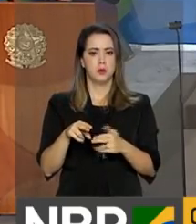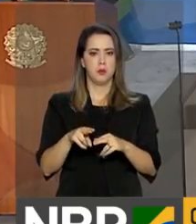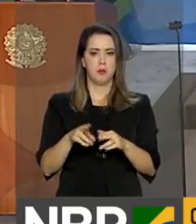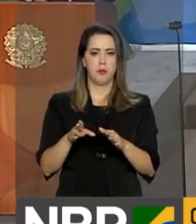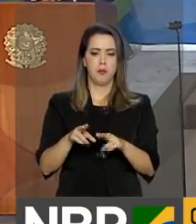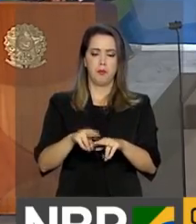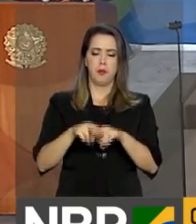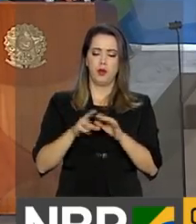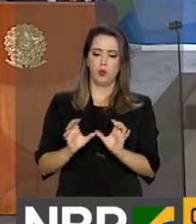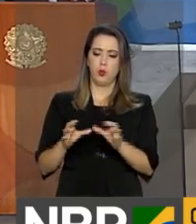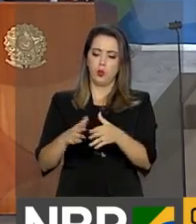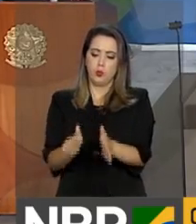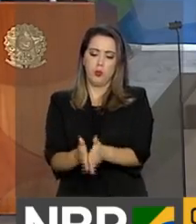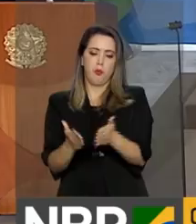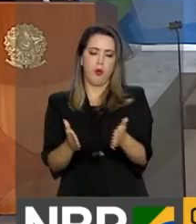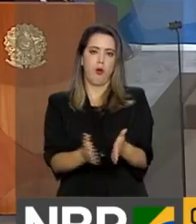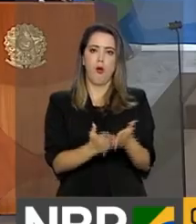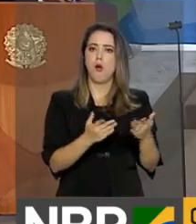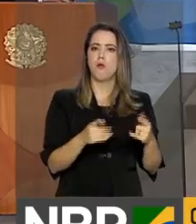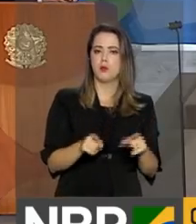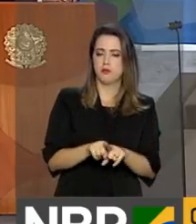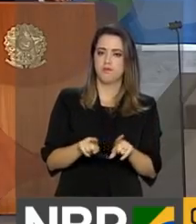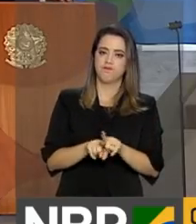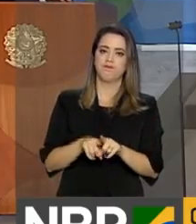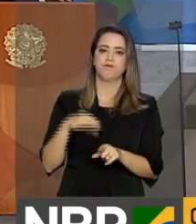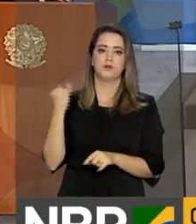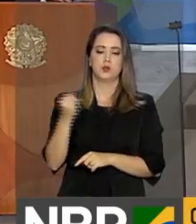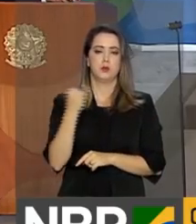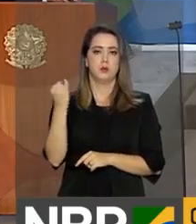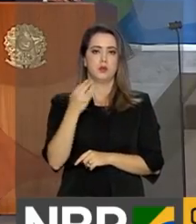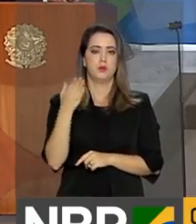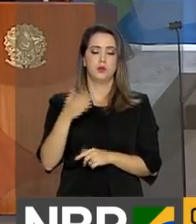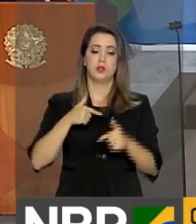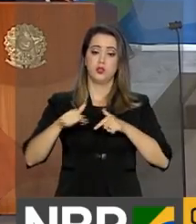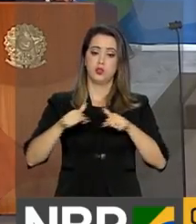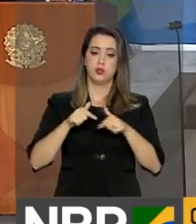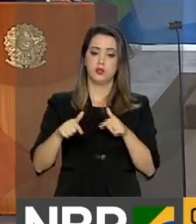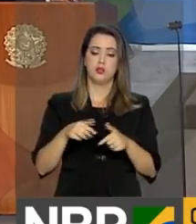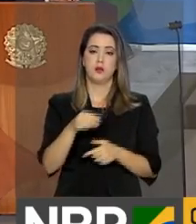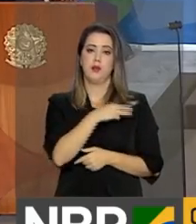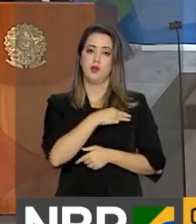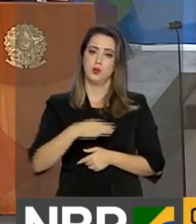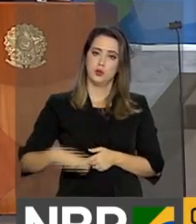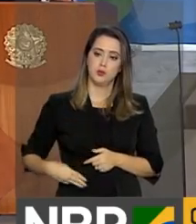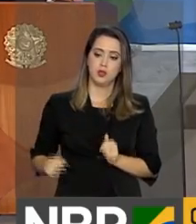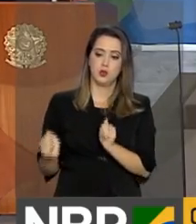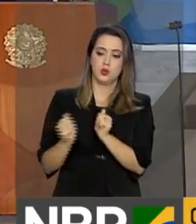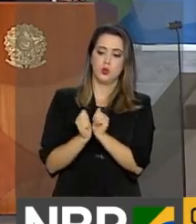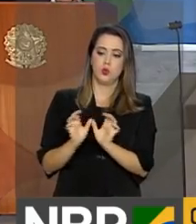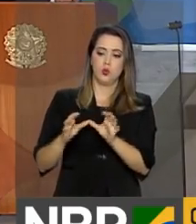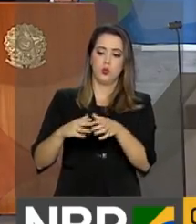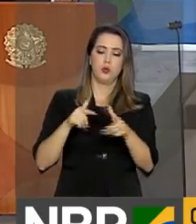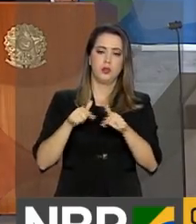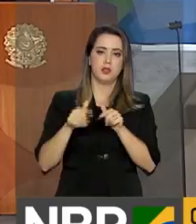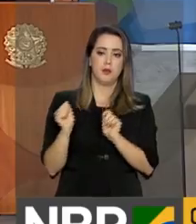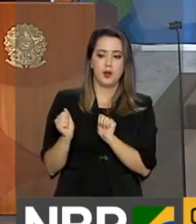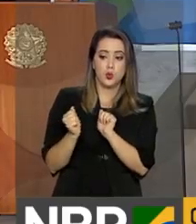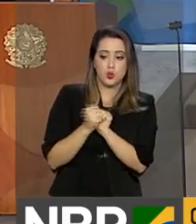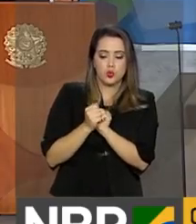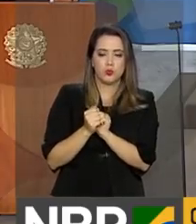mais pobres, dos mais carentes, mas basicamente pelo trabalho do Mendonça, da Maria Helena, de toda a